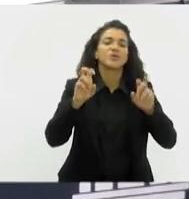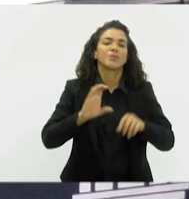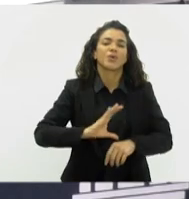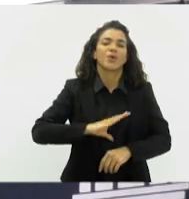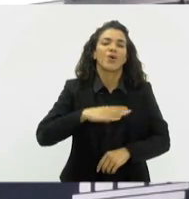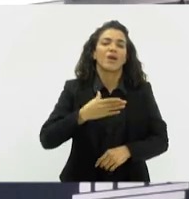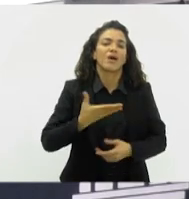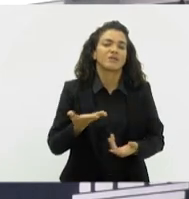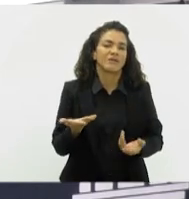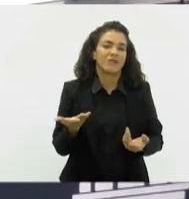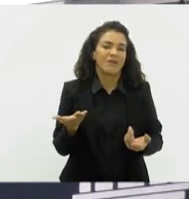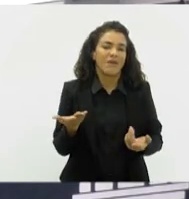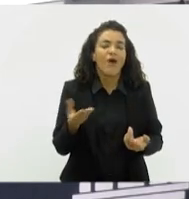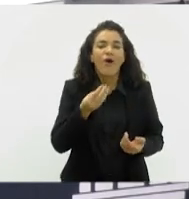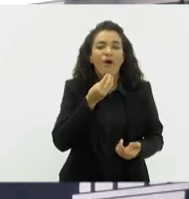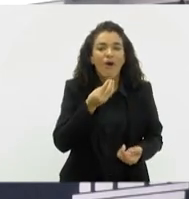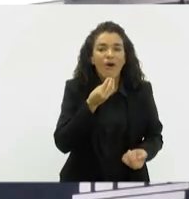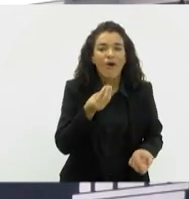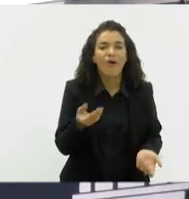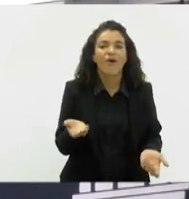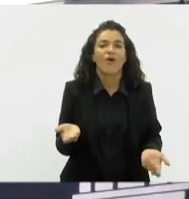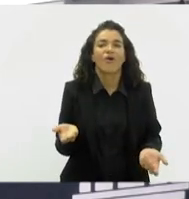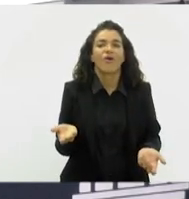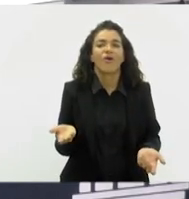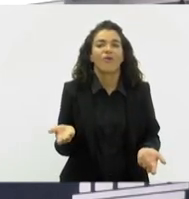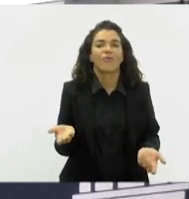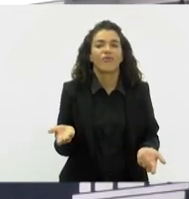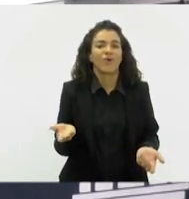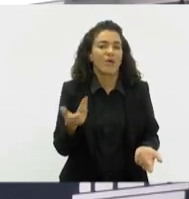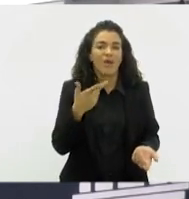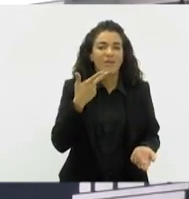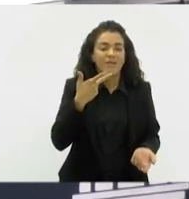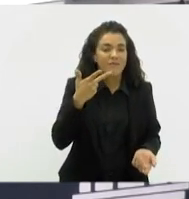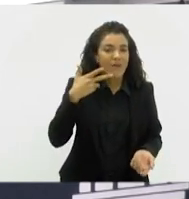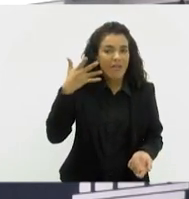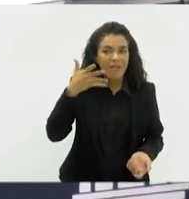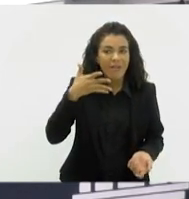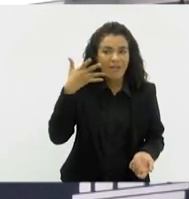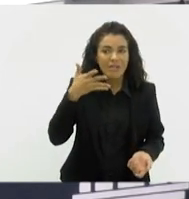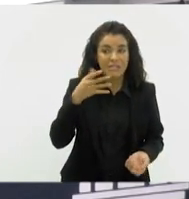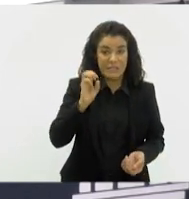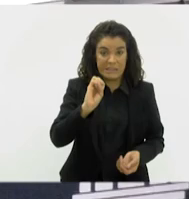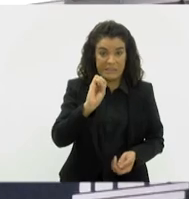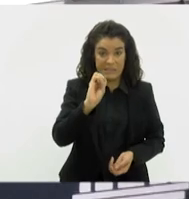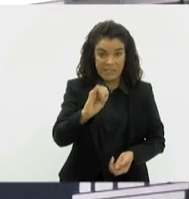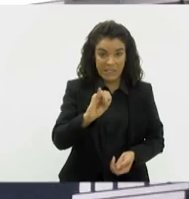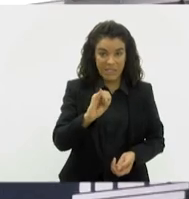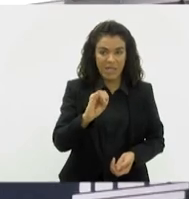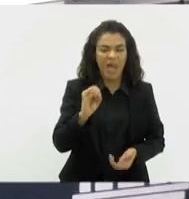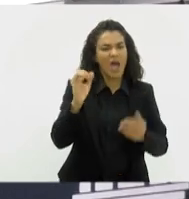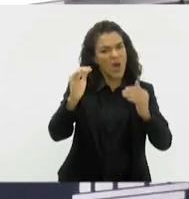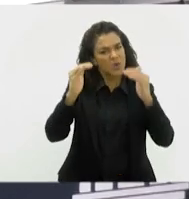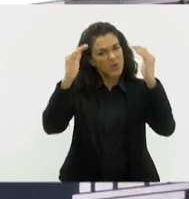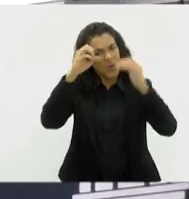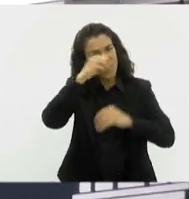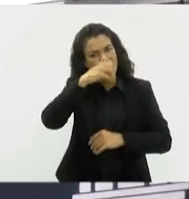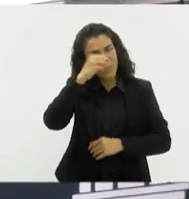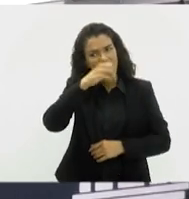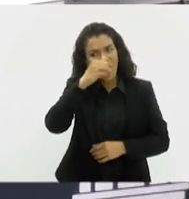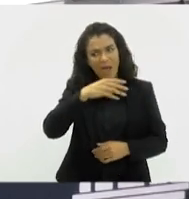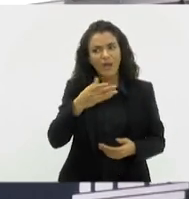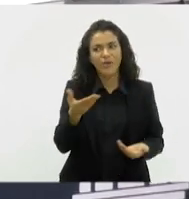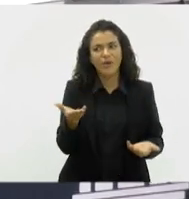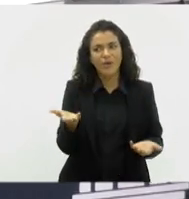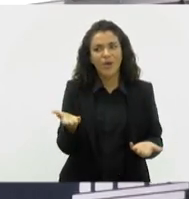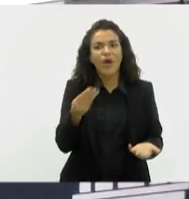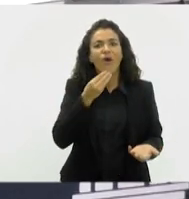procurar. É a vítima. Obviamente, a resposta está na fala de Vossa Excelência. Se você o tráfico se colocar, é autoritário, deputado. O tráfico é autoritário? É